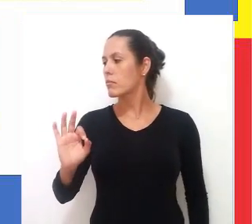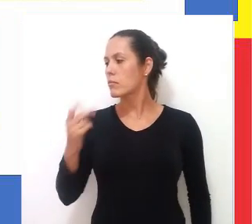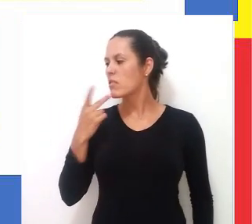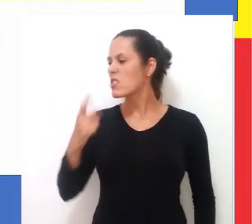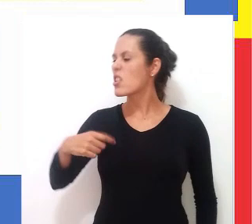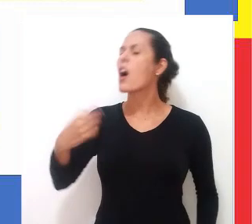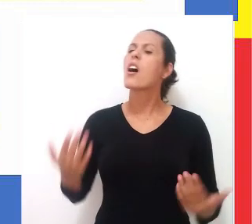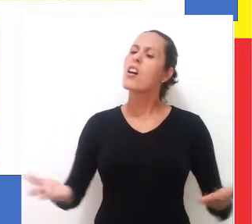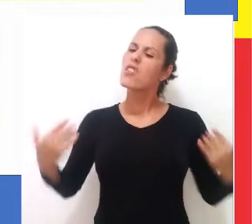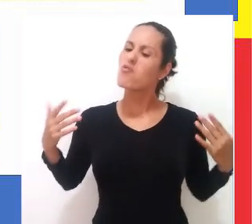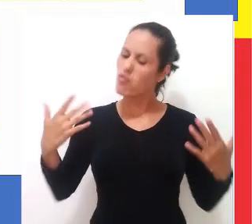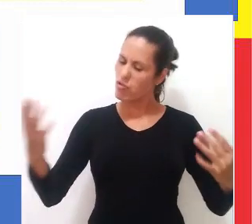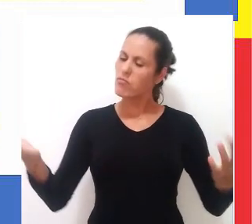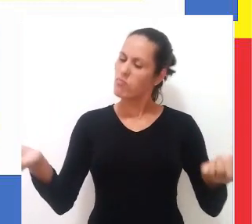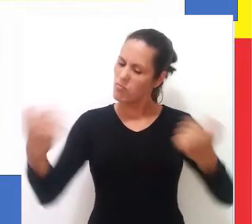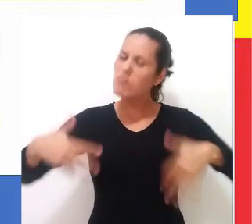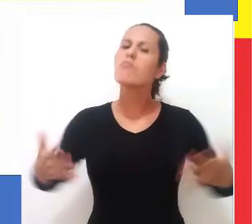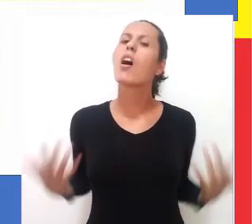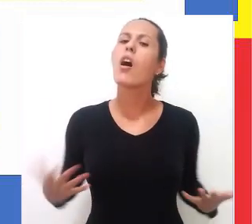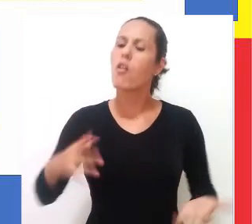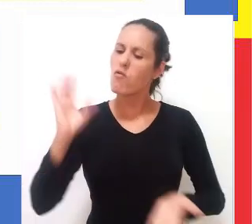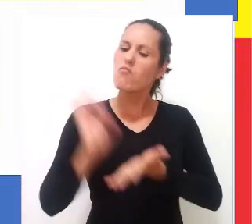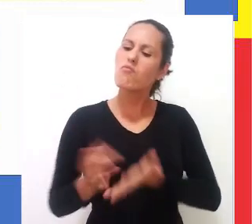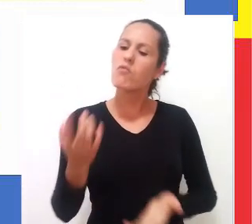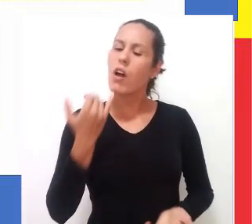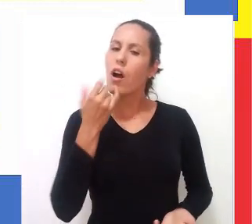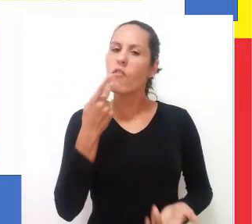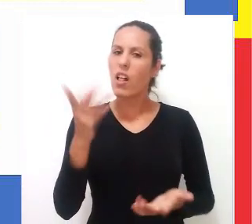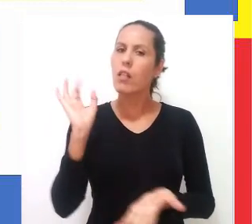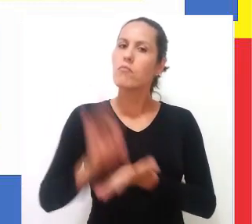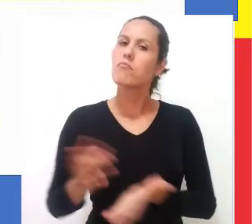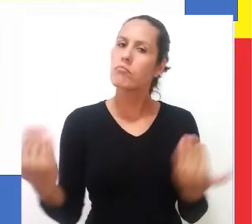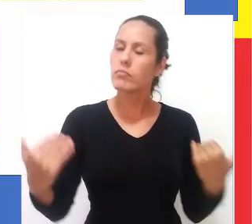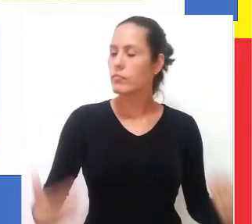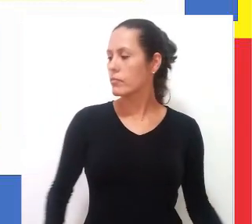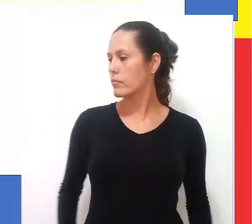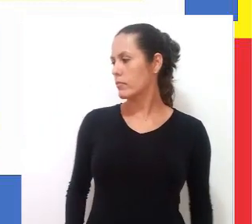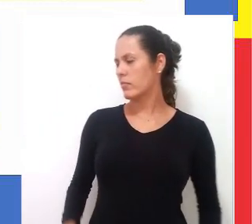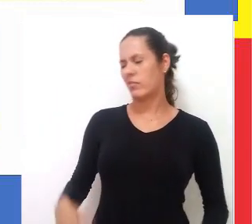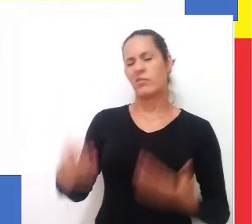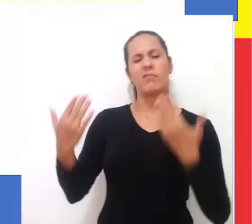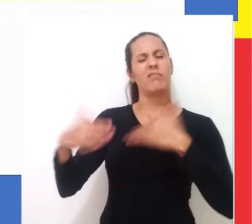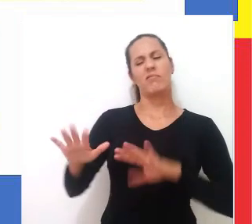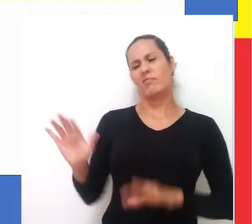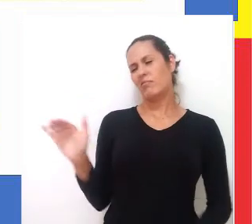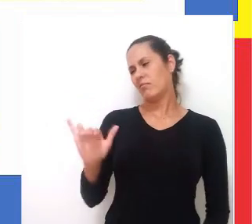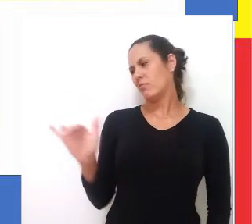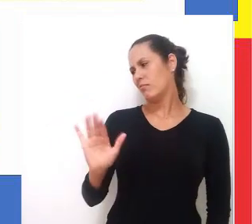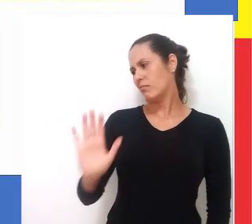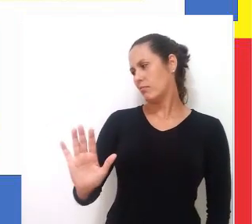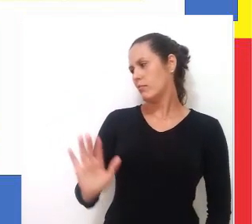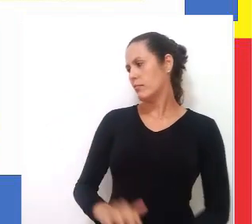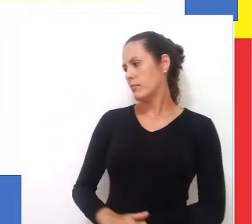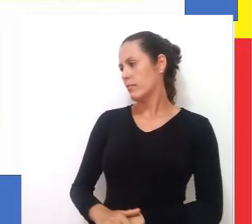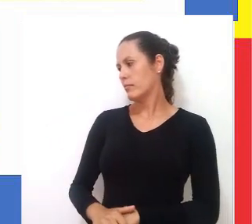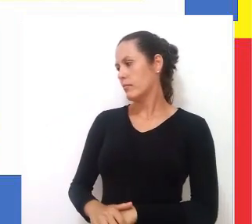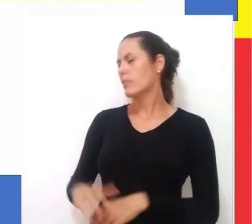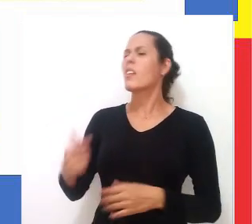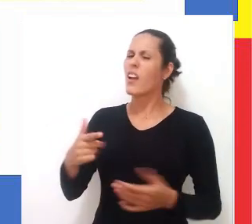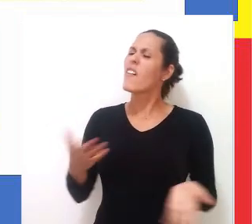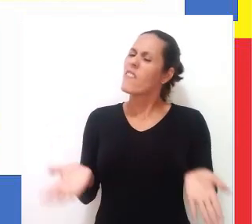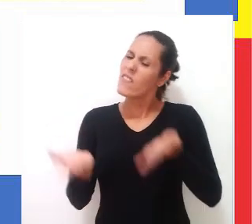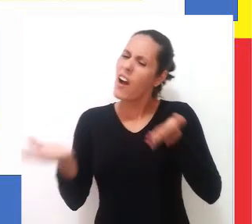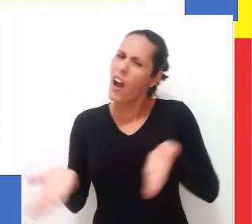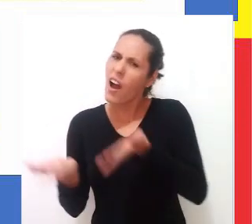real, dar a real, falar a real, dizer a verdade. Never mind, deixa pra lá. Go for it,